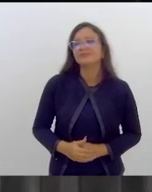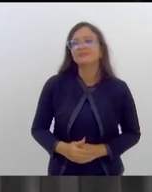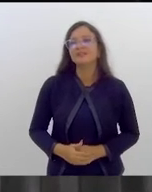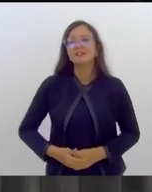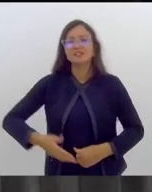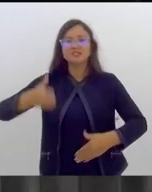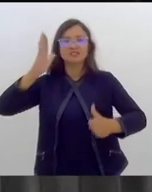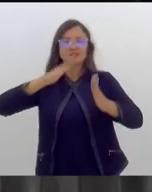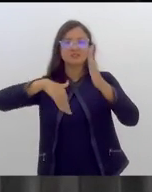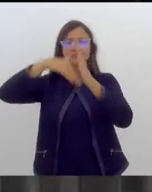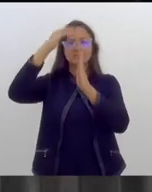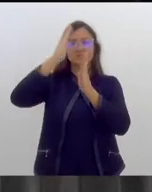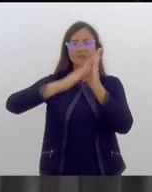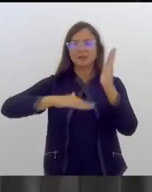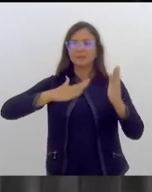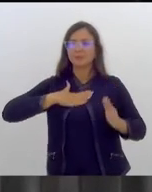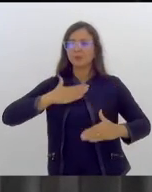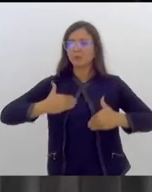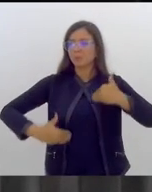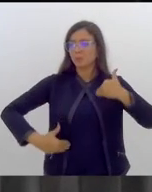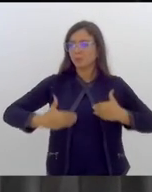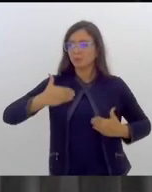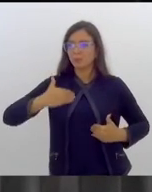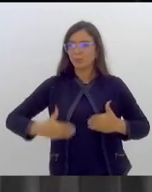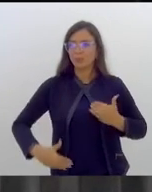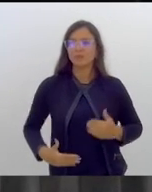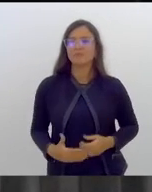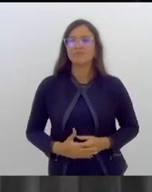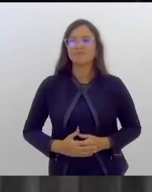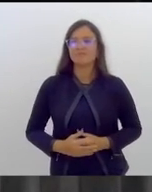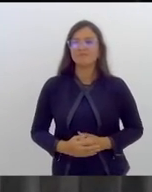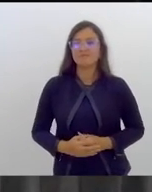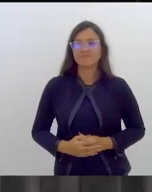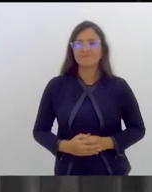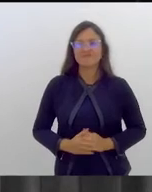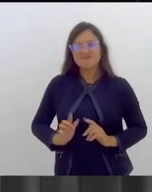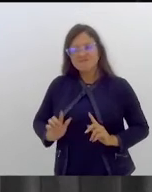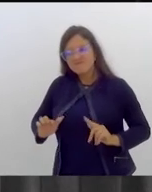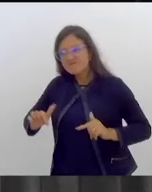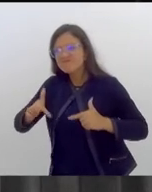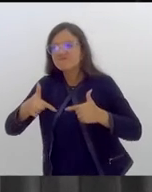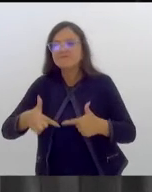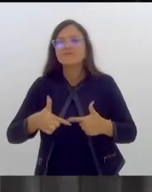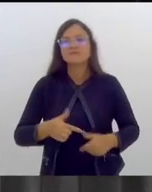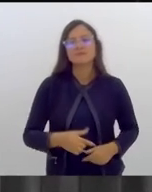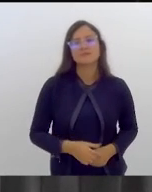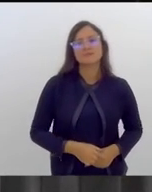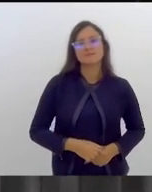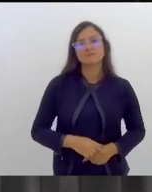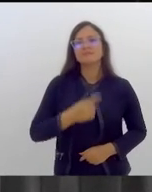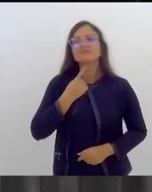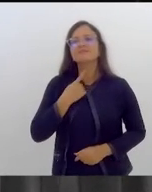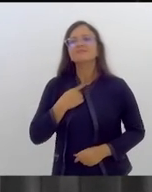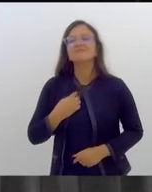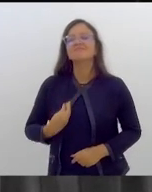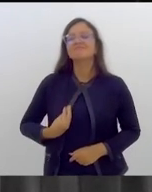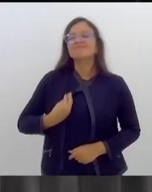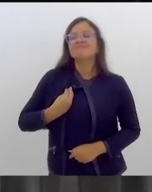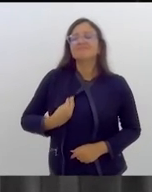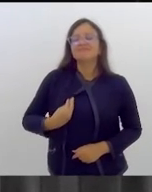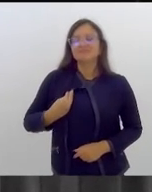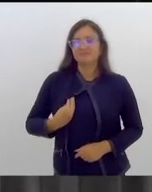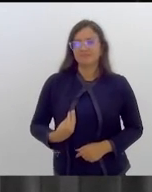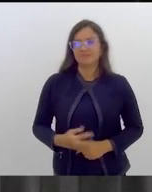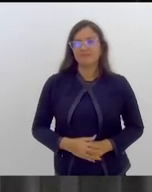corpo no enfrentamento do desejo de viver